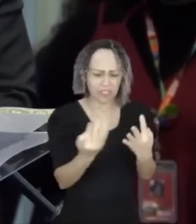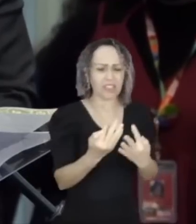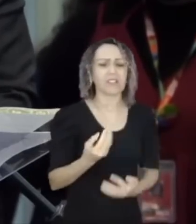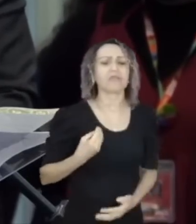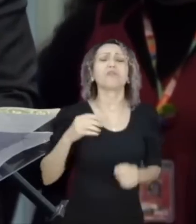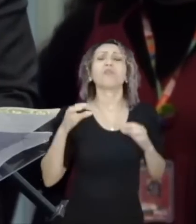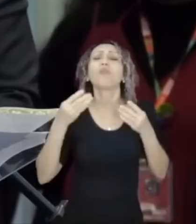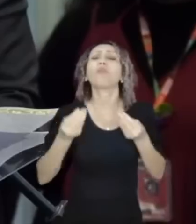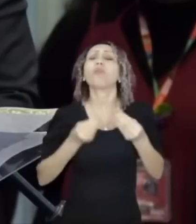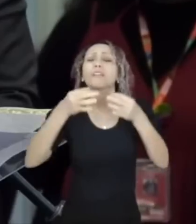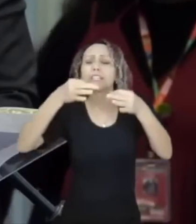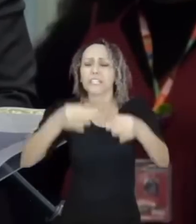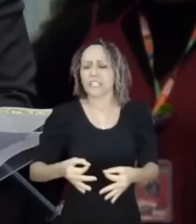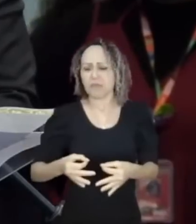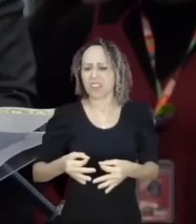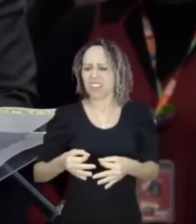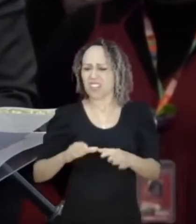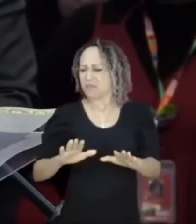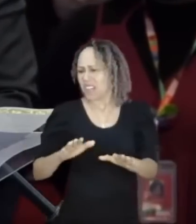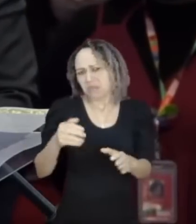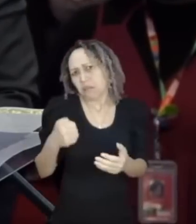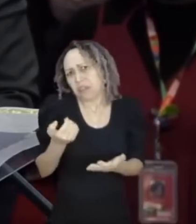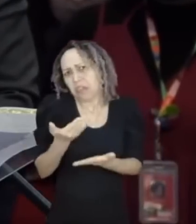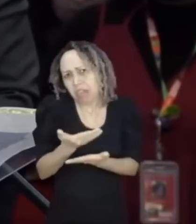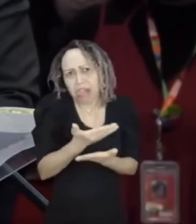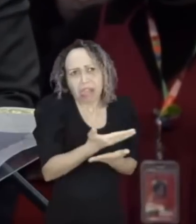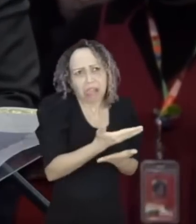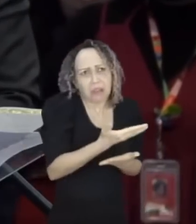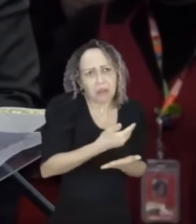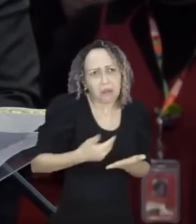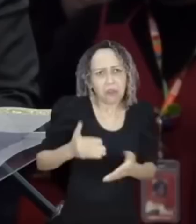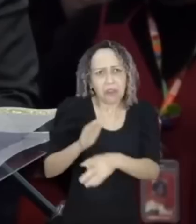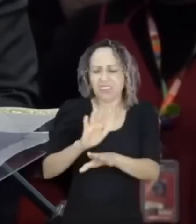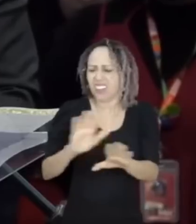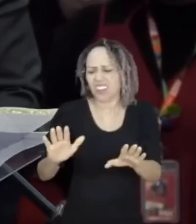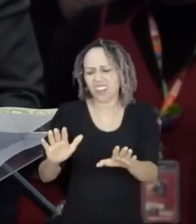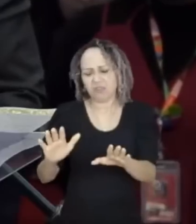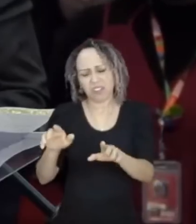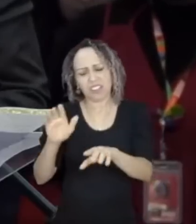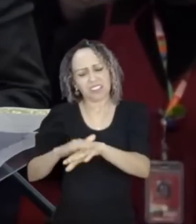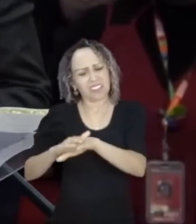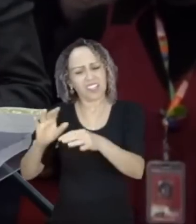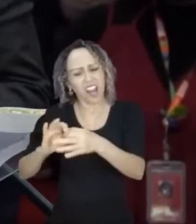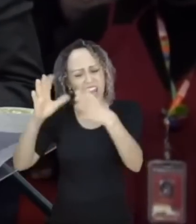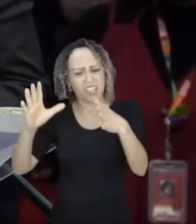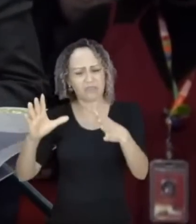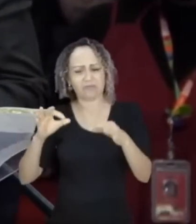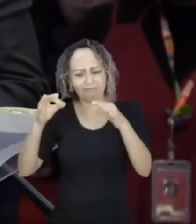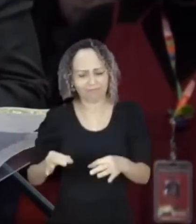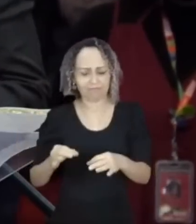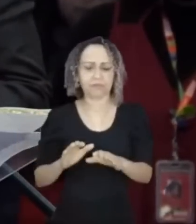Estado. Nosso projeto de governo tem compromisso também com a vida plena em todas as suas fases. Para mim, a